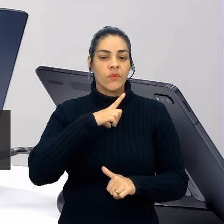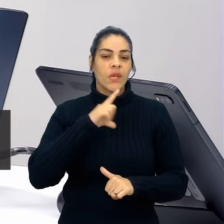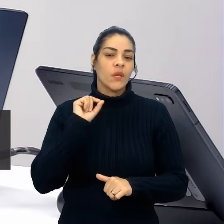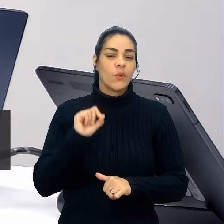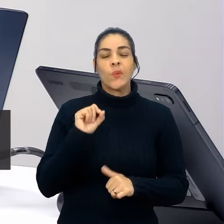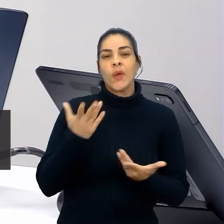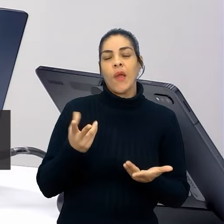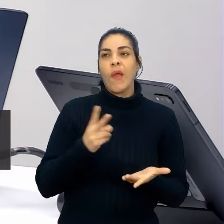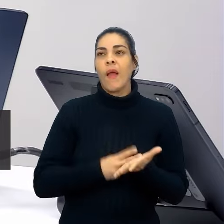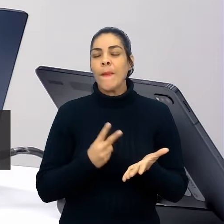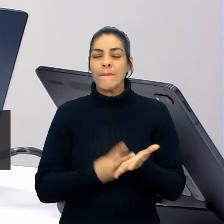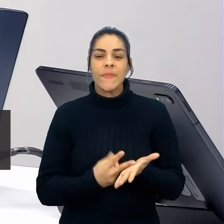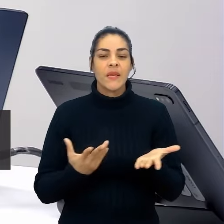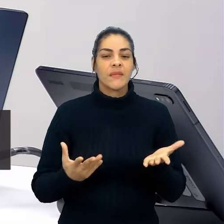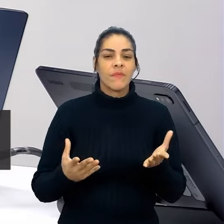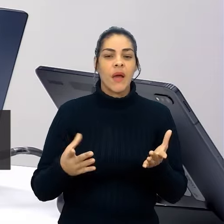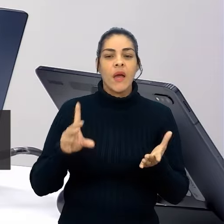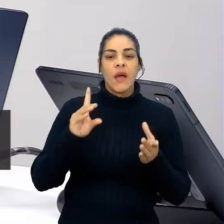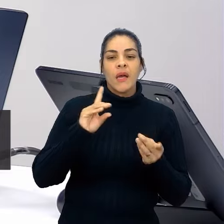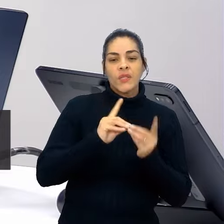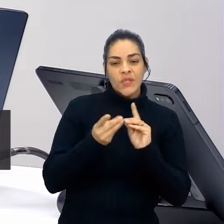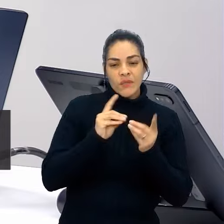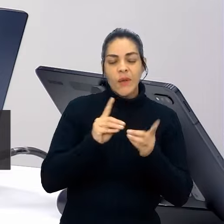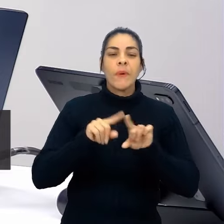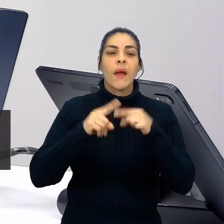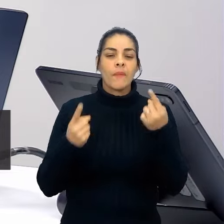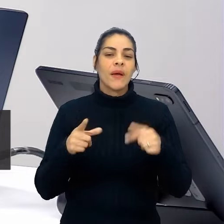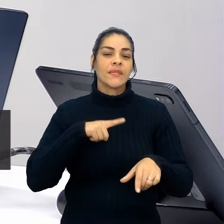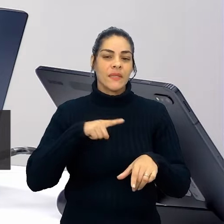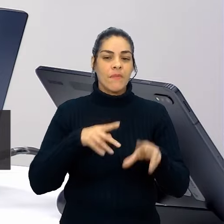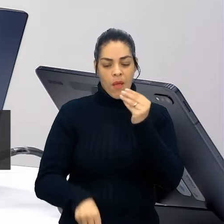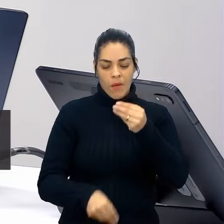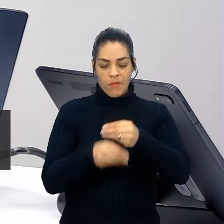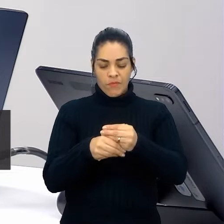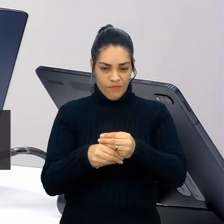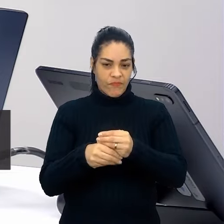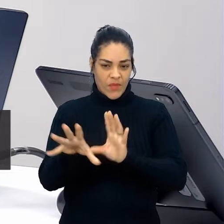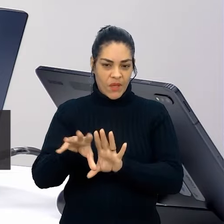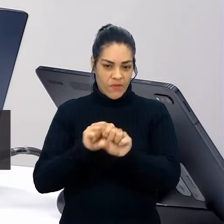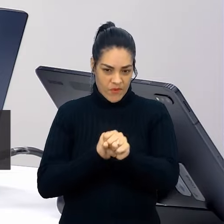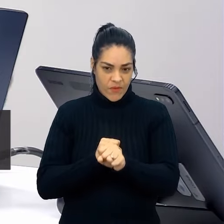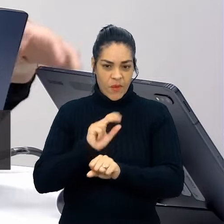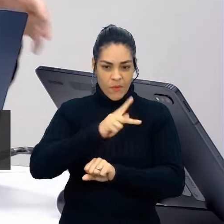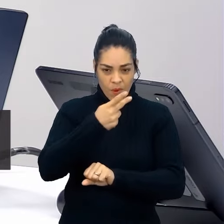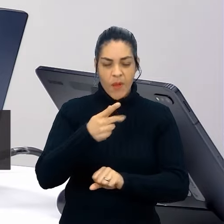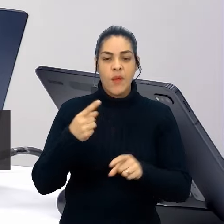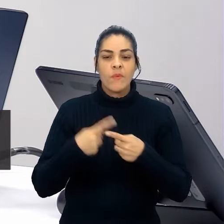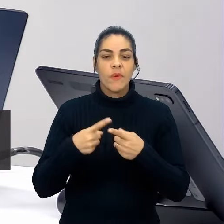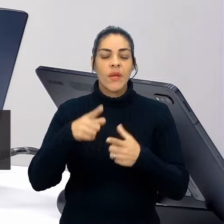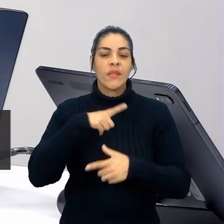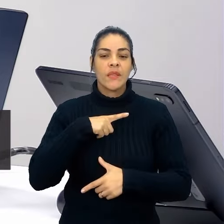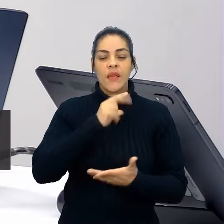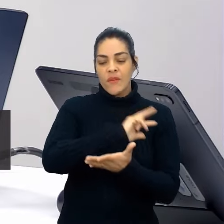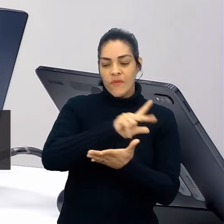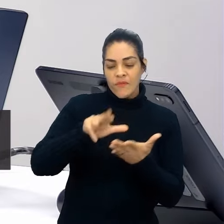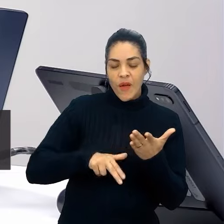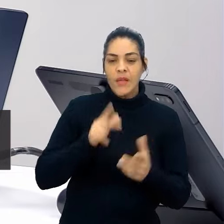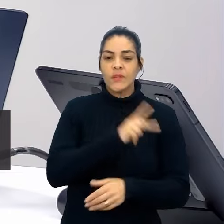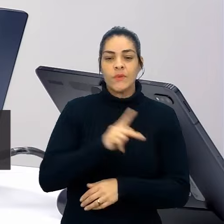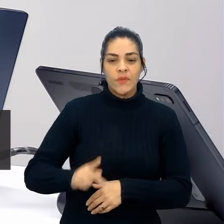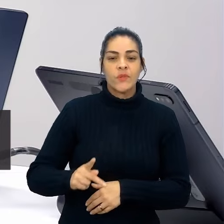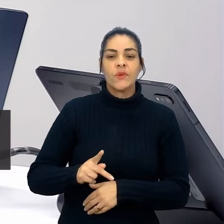não a mesma dinâmica, mas ele vai implementar essa formação por pares, porque você vai ter vários professores de várias